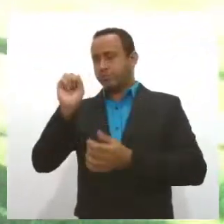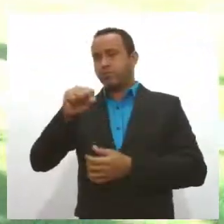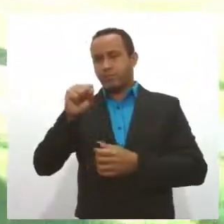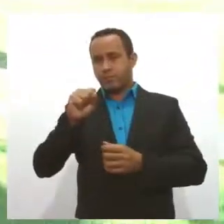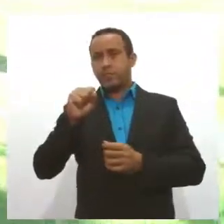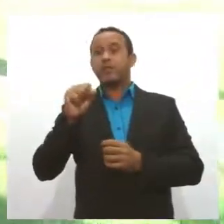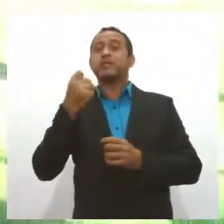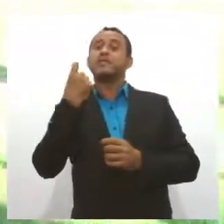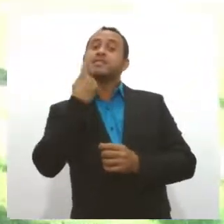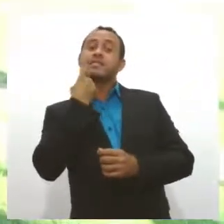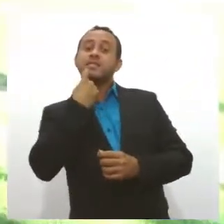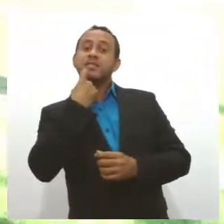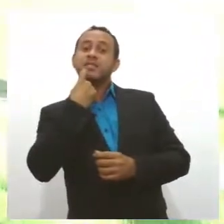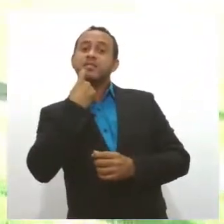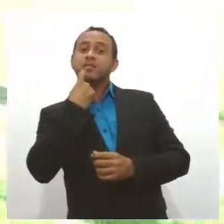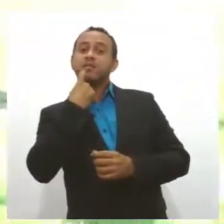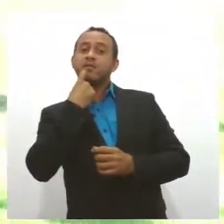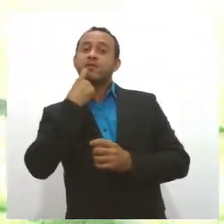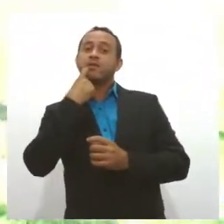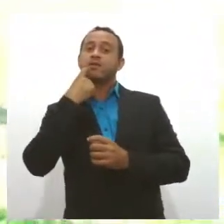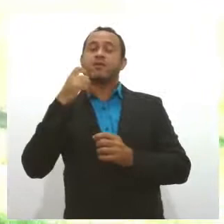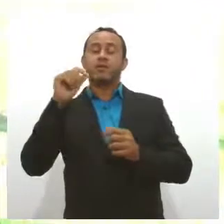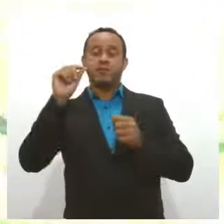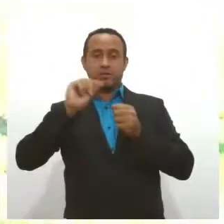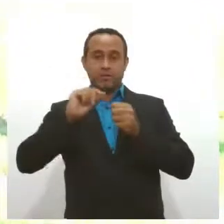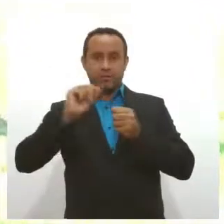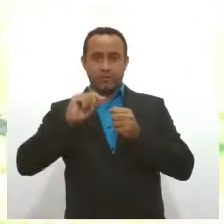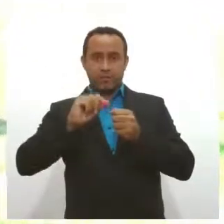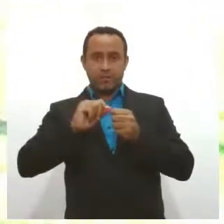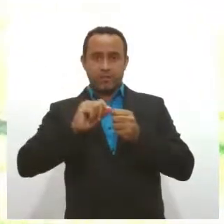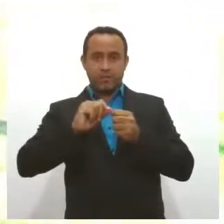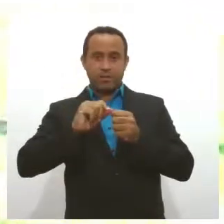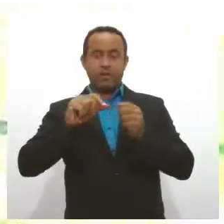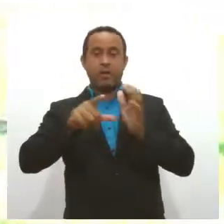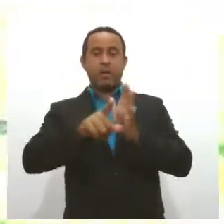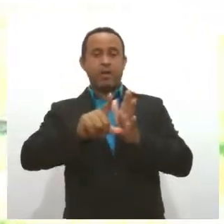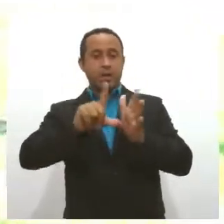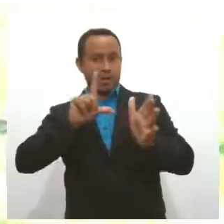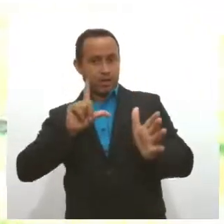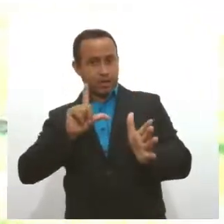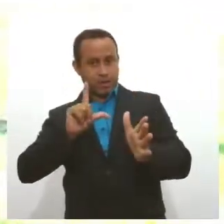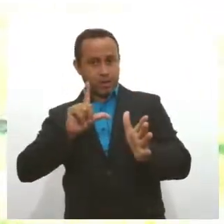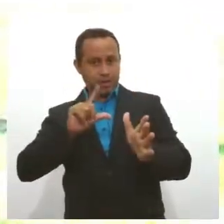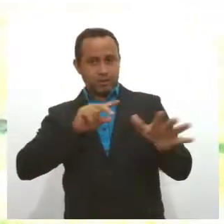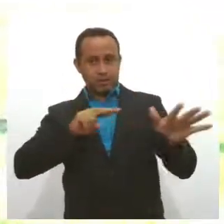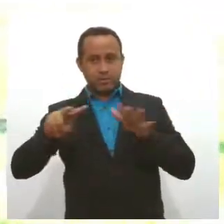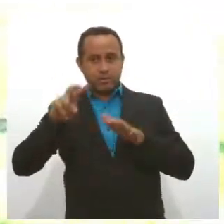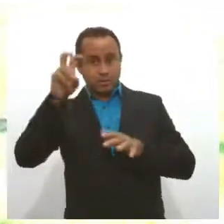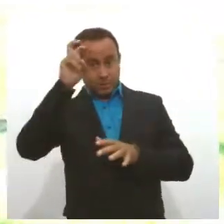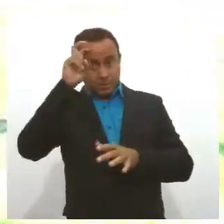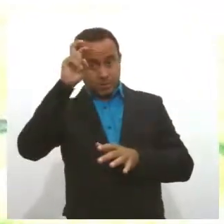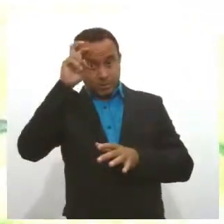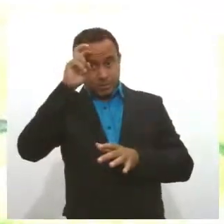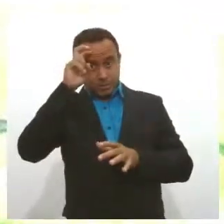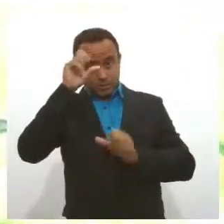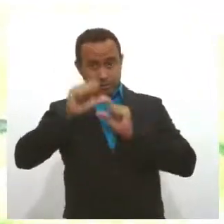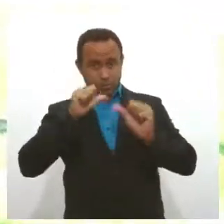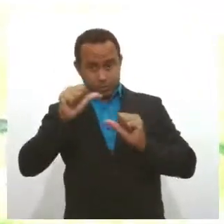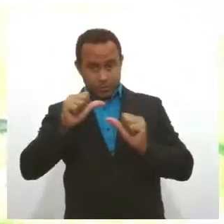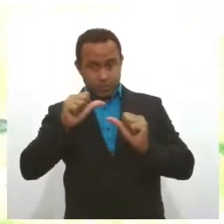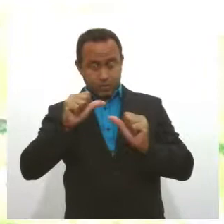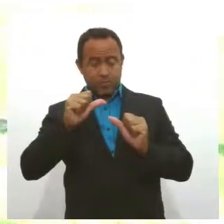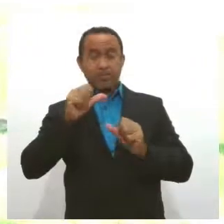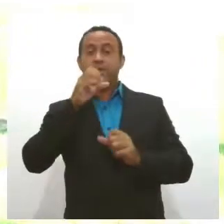às sextas-feiras, elas passam a ser realizadas extraordinariamente nessa semana, às quintas-feiras. As feiras